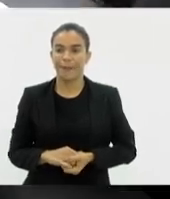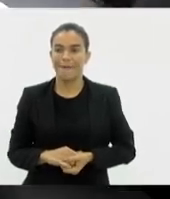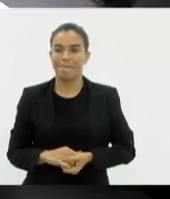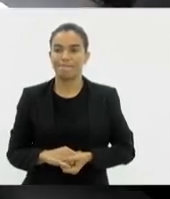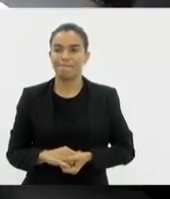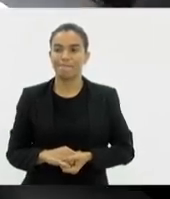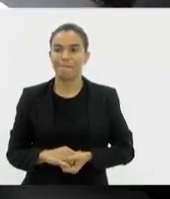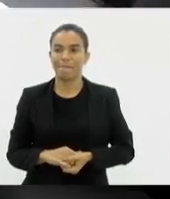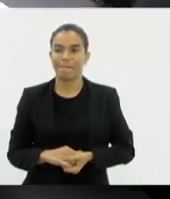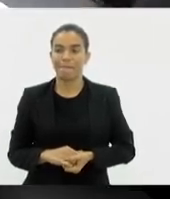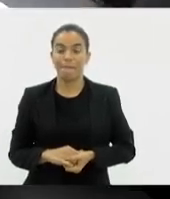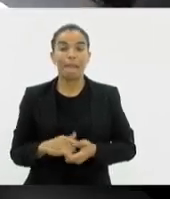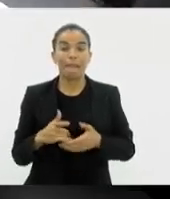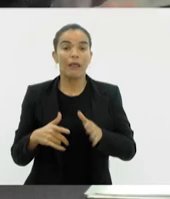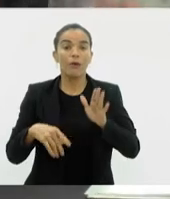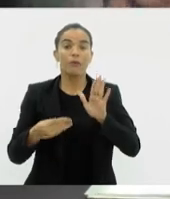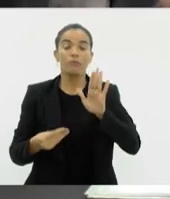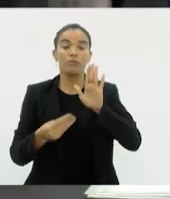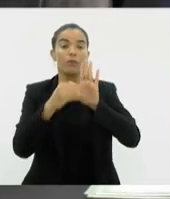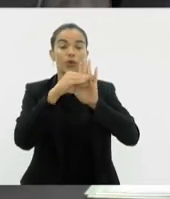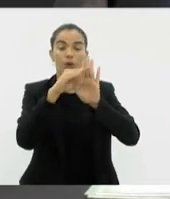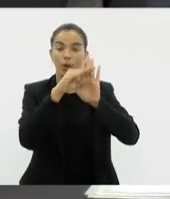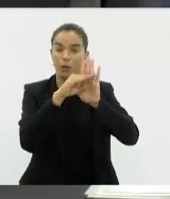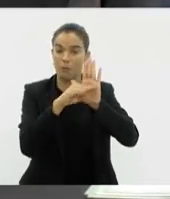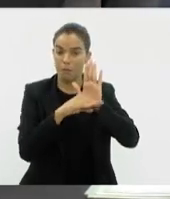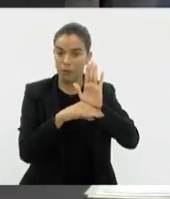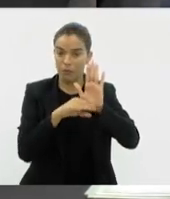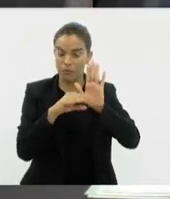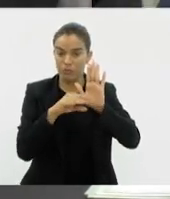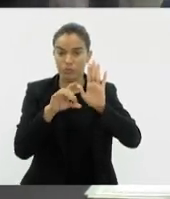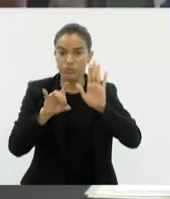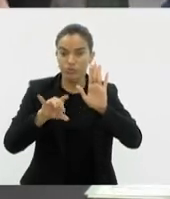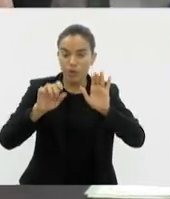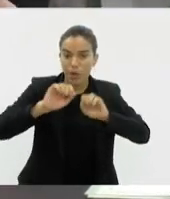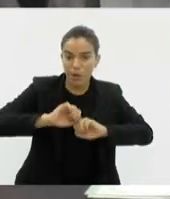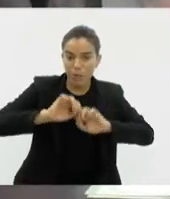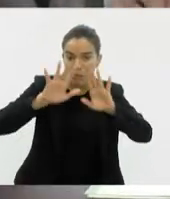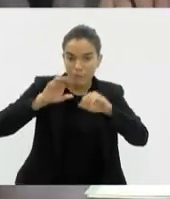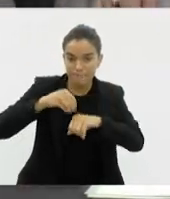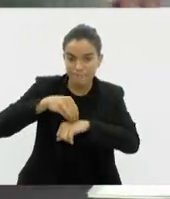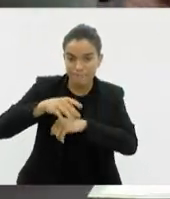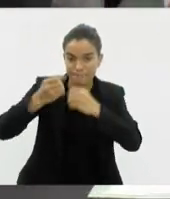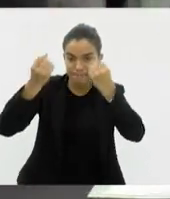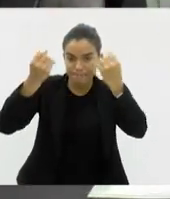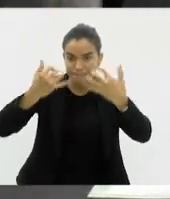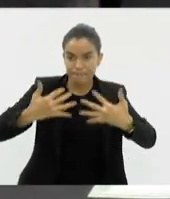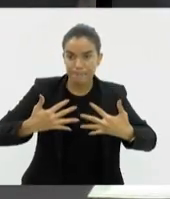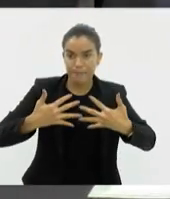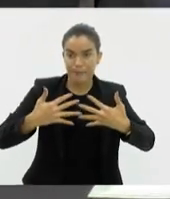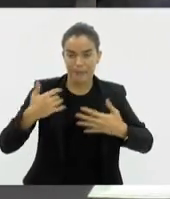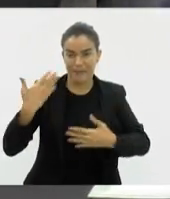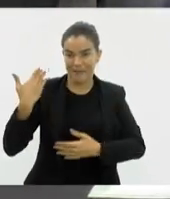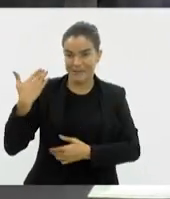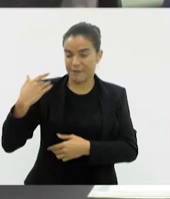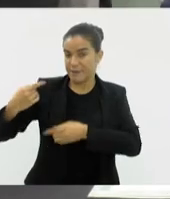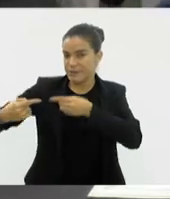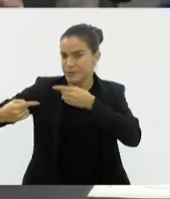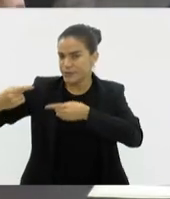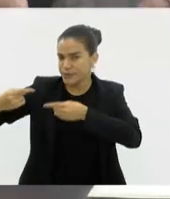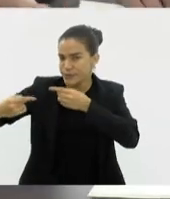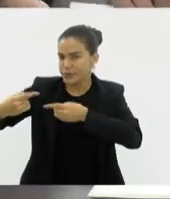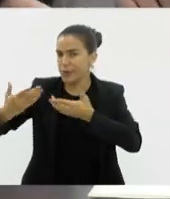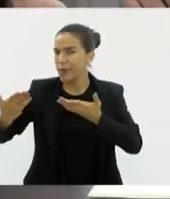Então, ele entrou na pauta só para esclarecer como questão de ordem, porque a gente estava naquela discussão sobre